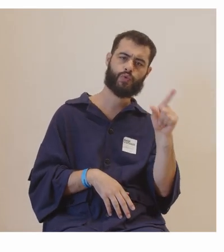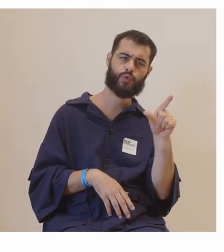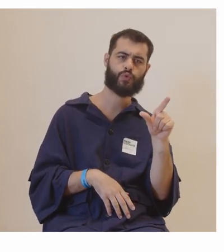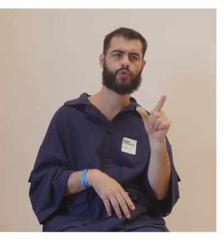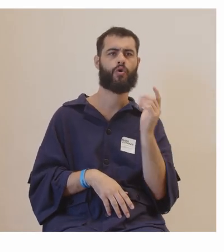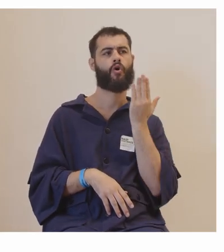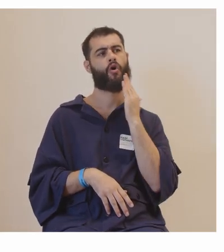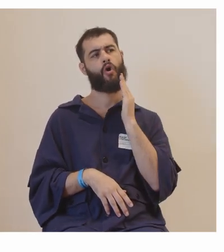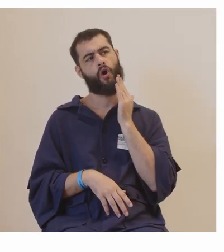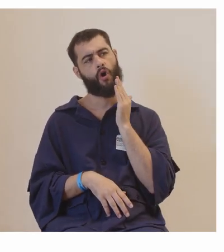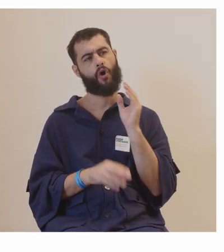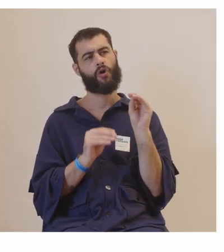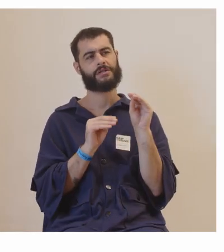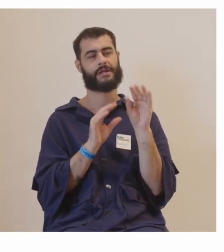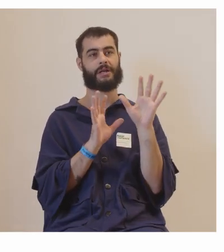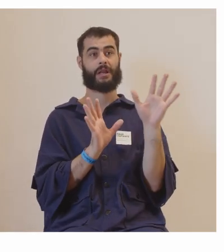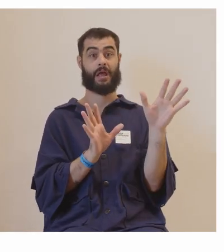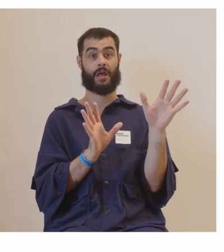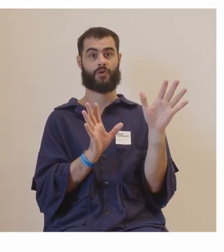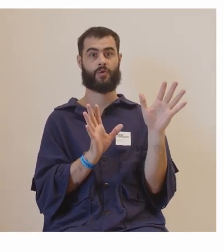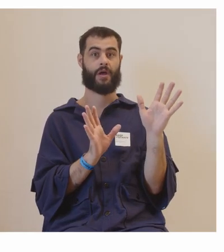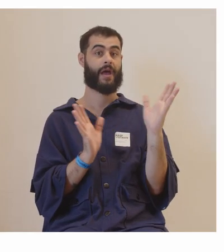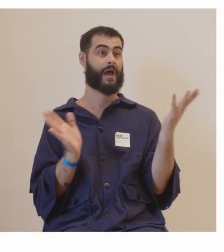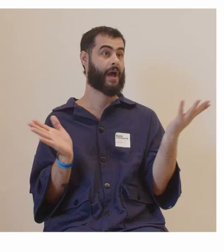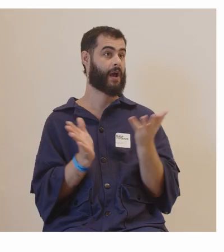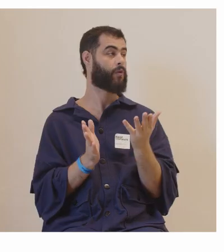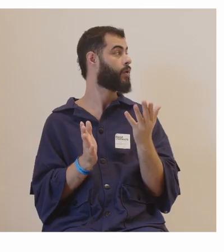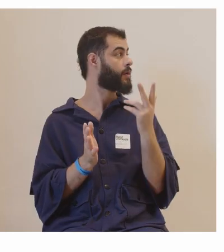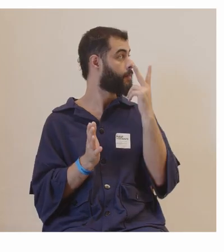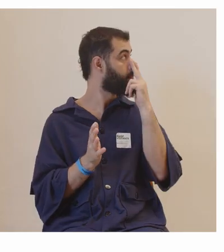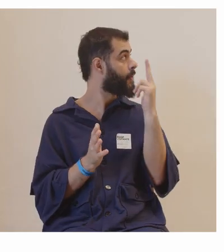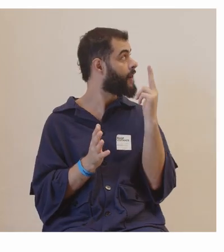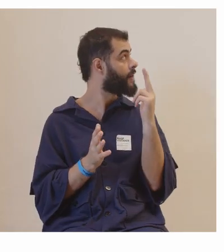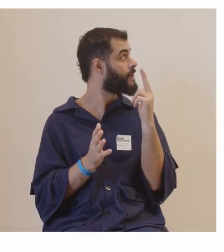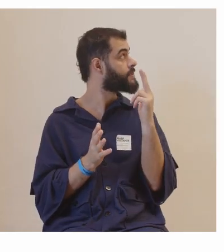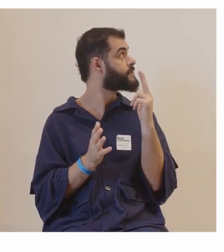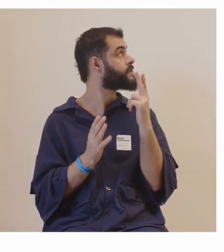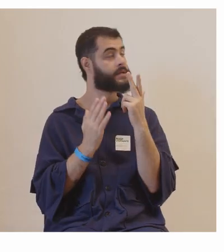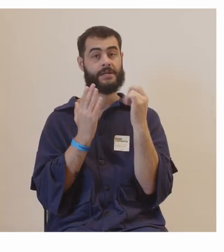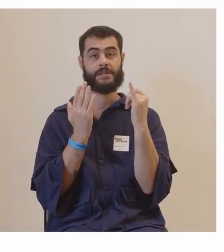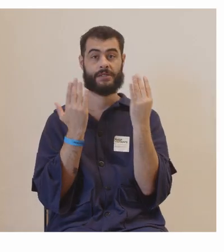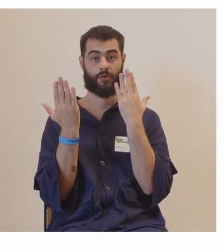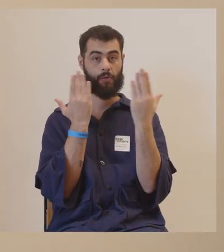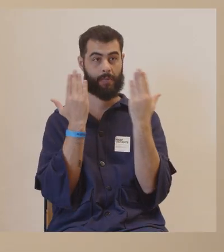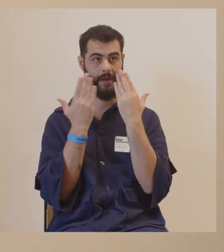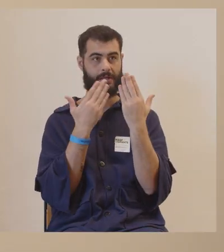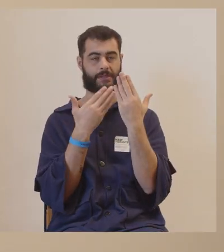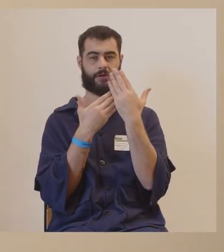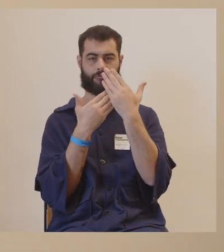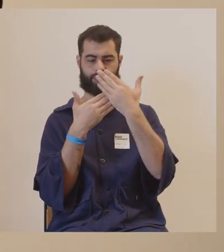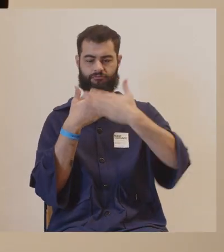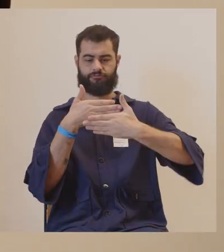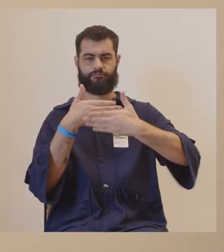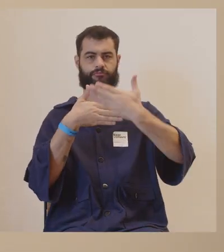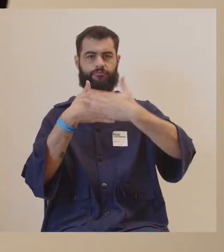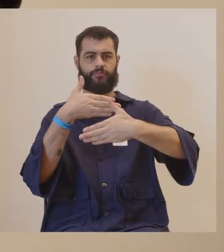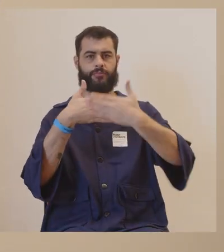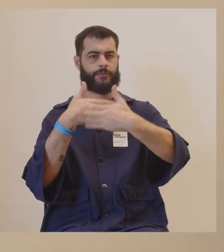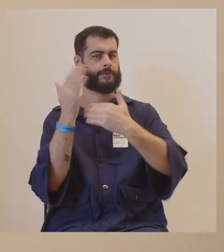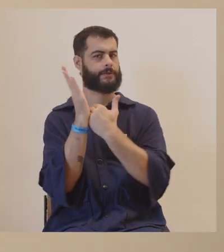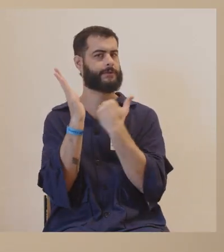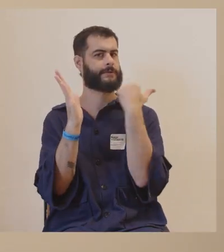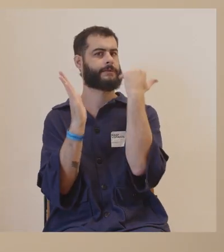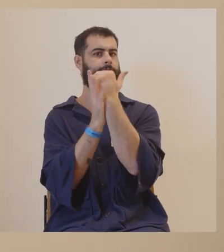mais claros, etc., para criar quase 2/3, né, como a gente vê aqui, de camada dessas